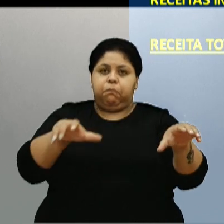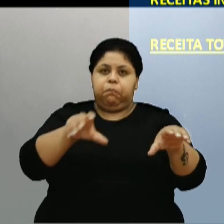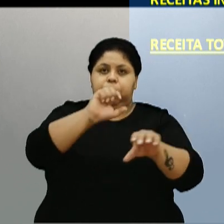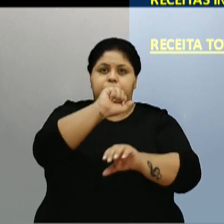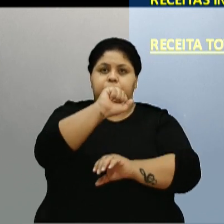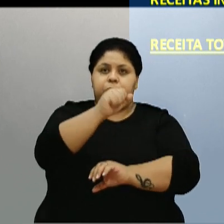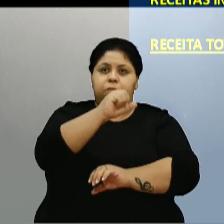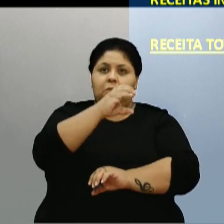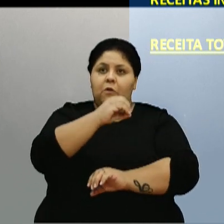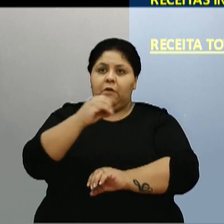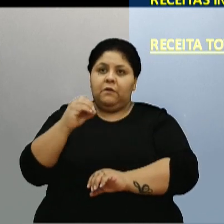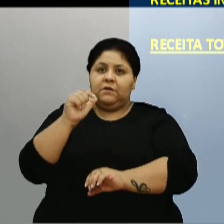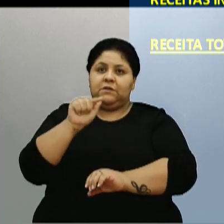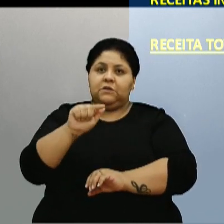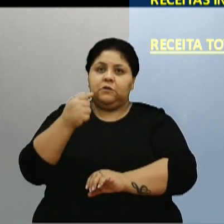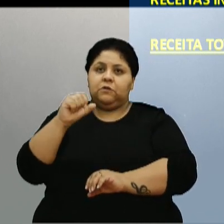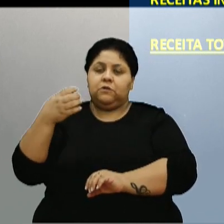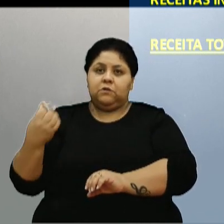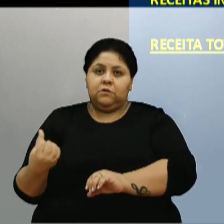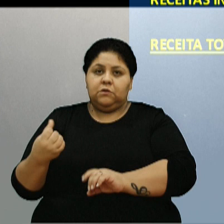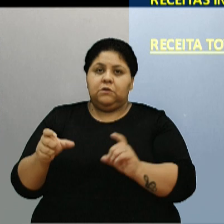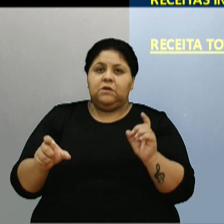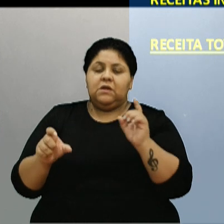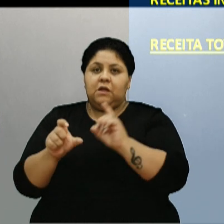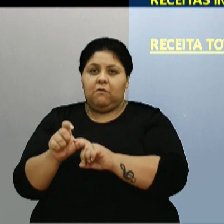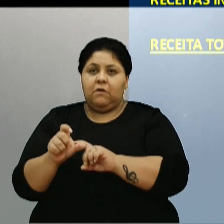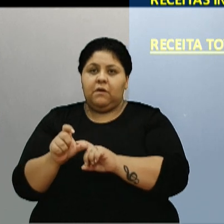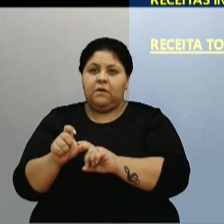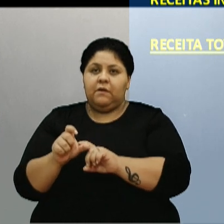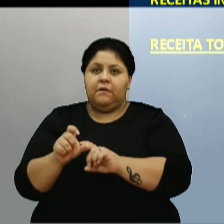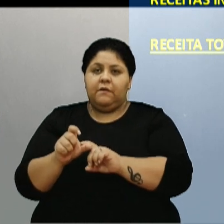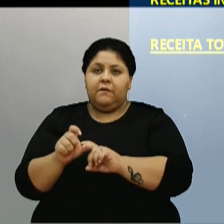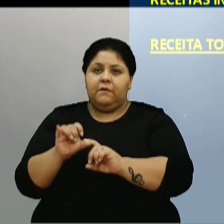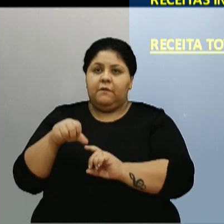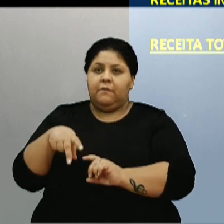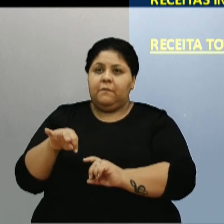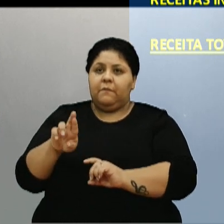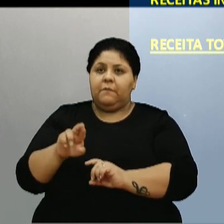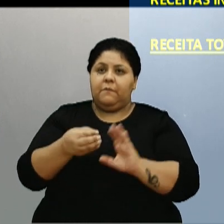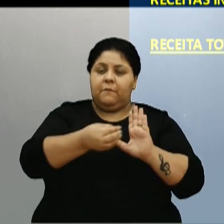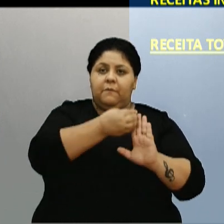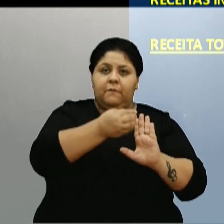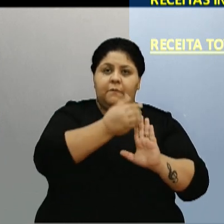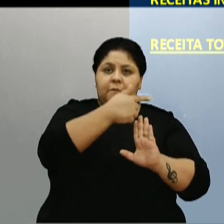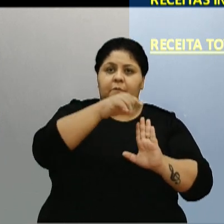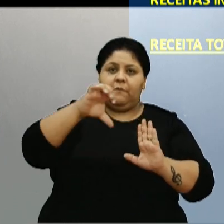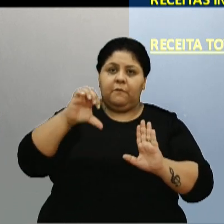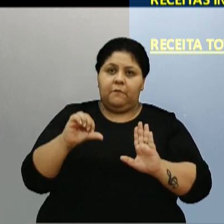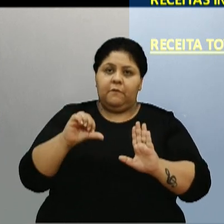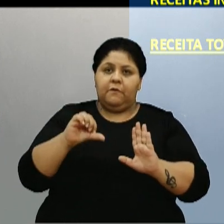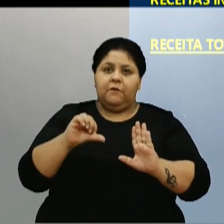milhões 786. Despesa intra-orçamentária, 79 milhões